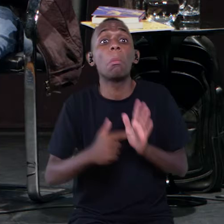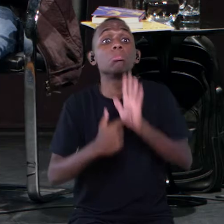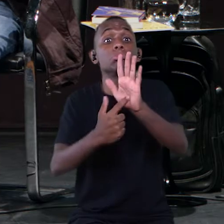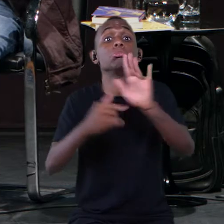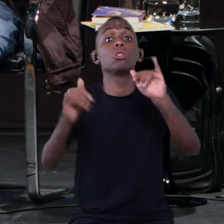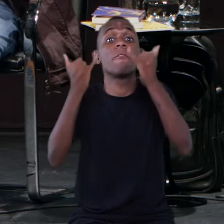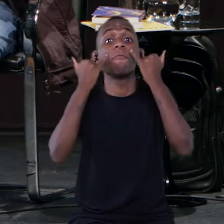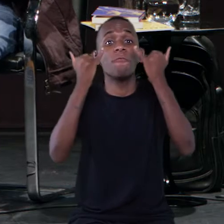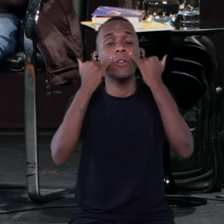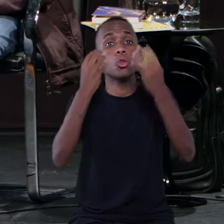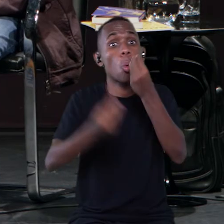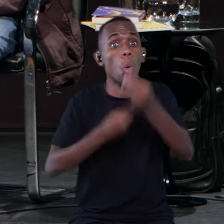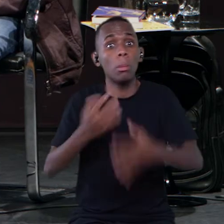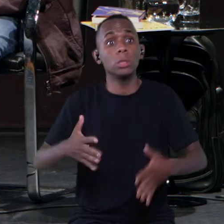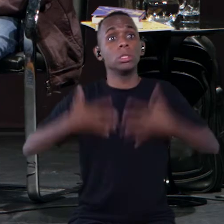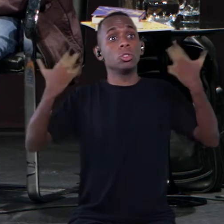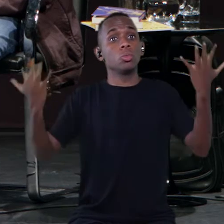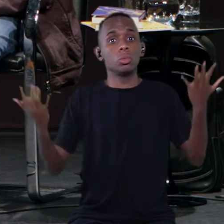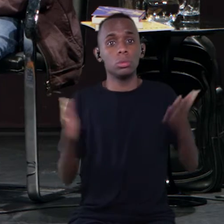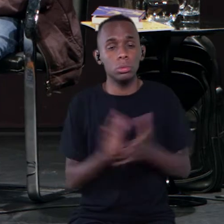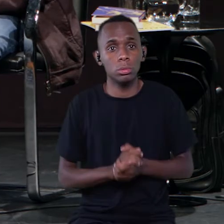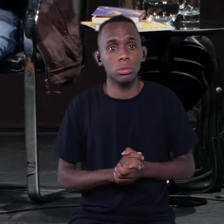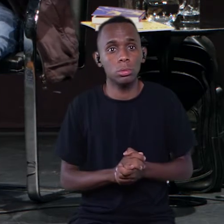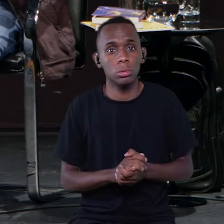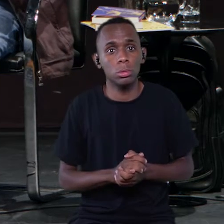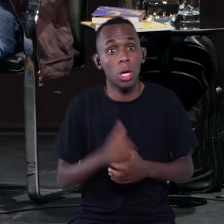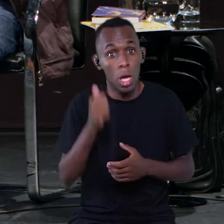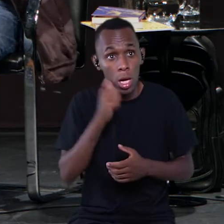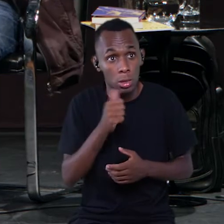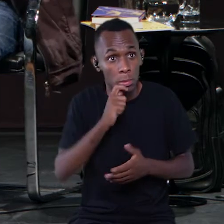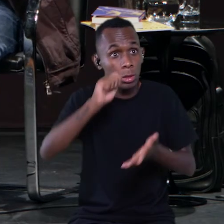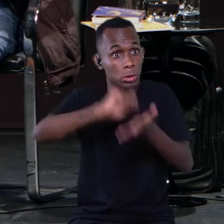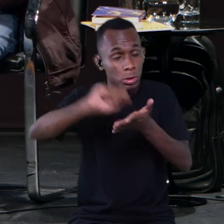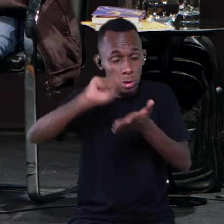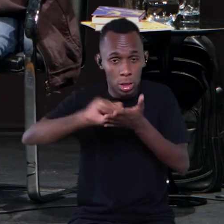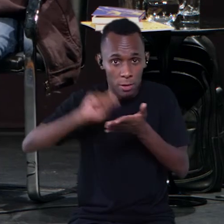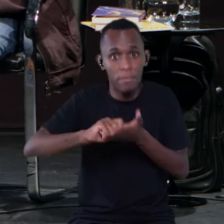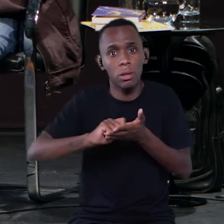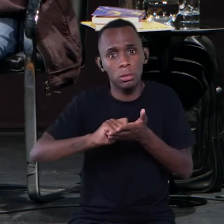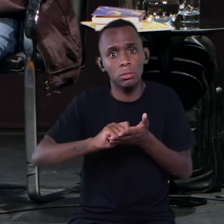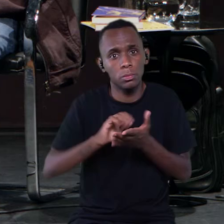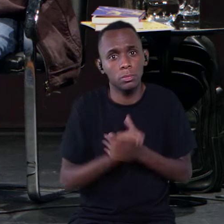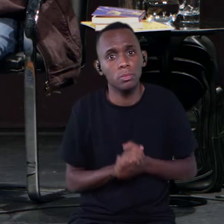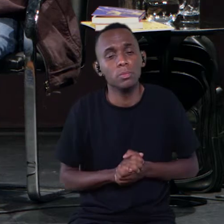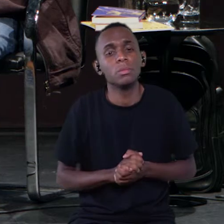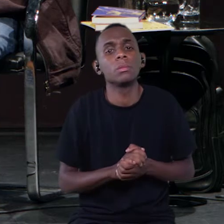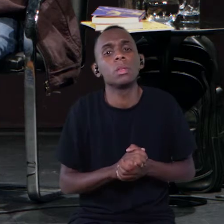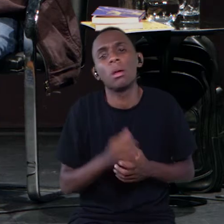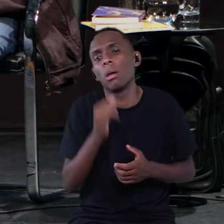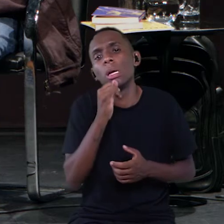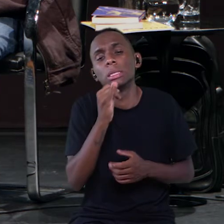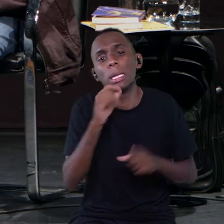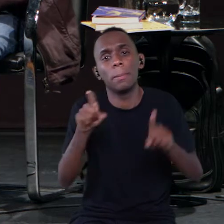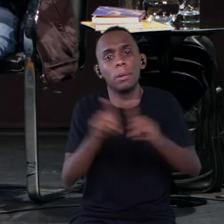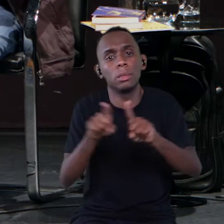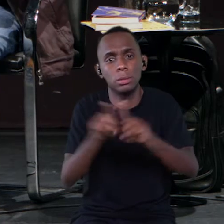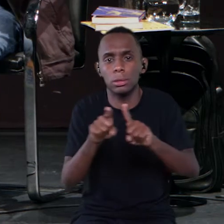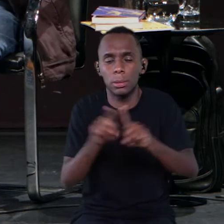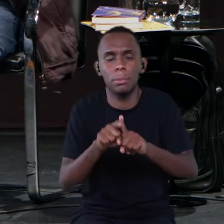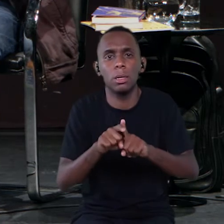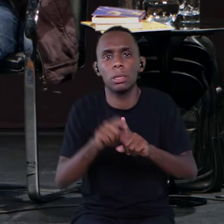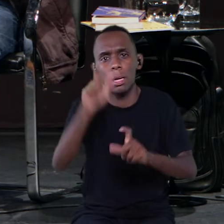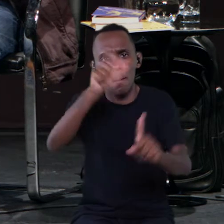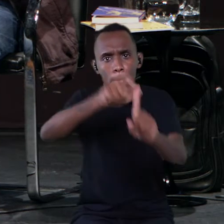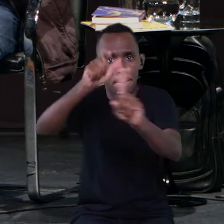notícia. Olha o tamanho do espanto. E as mulheres estão escrevendo desde sempre nesse país. Você pega as